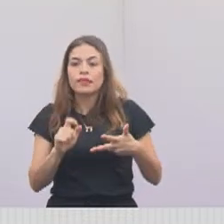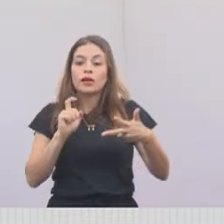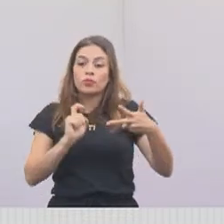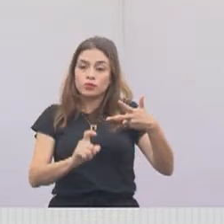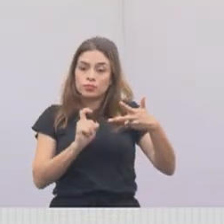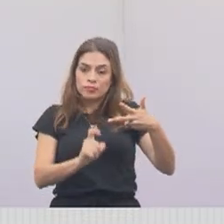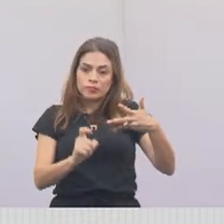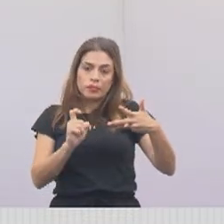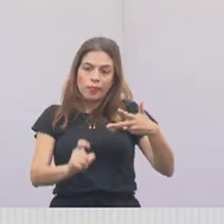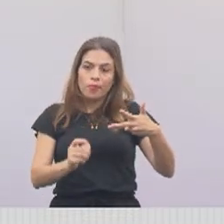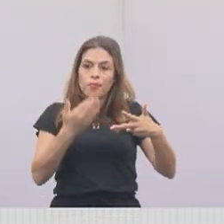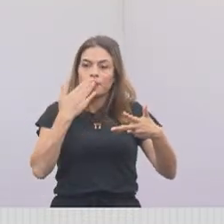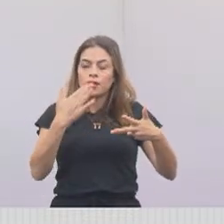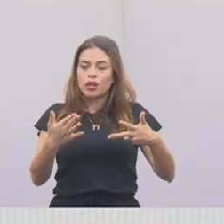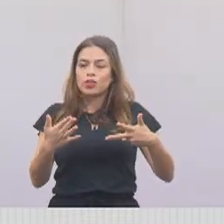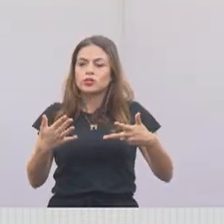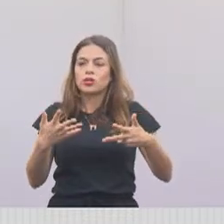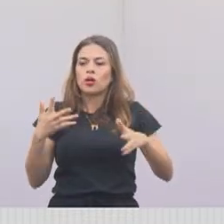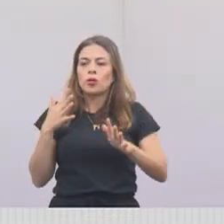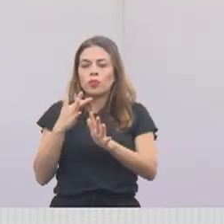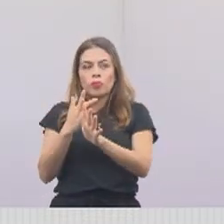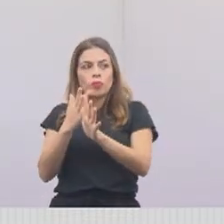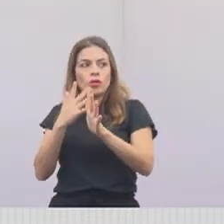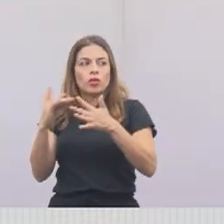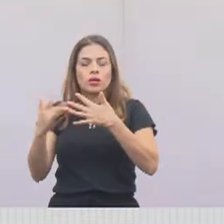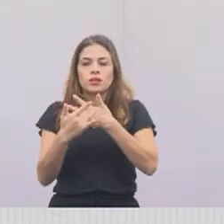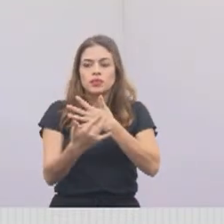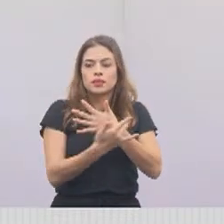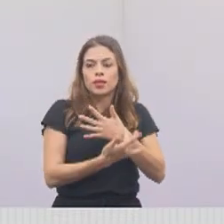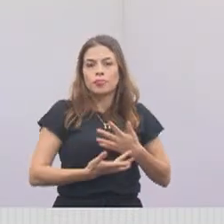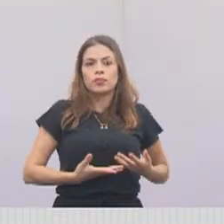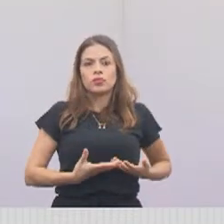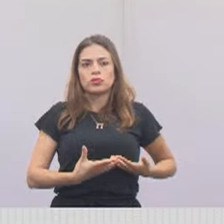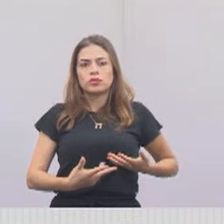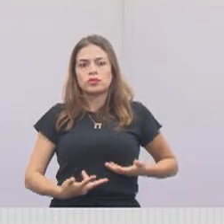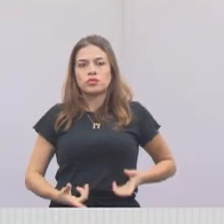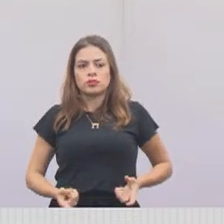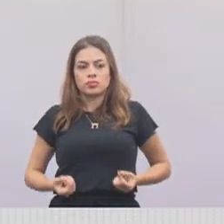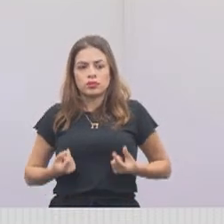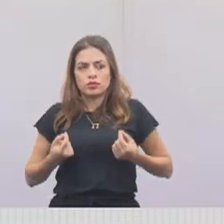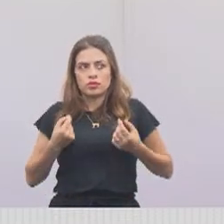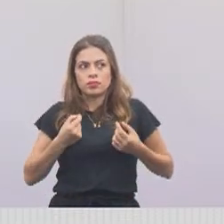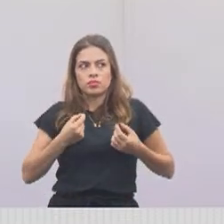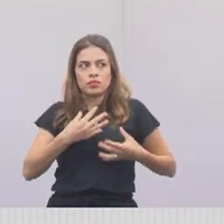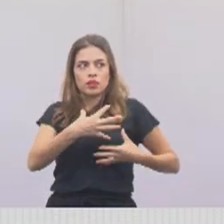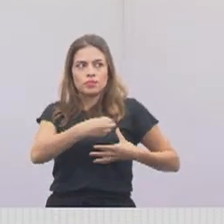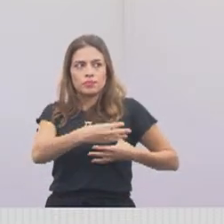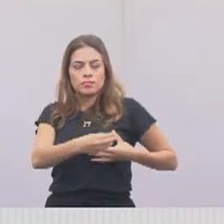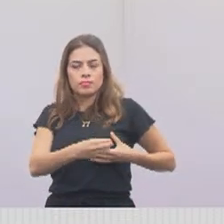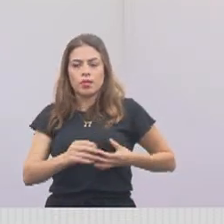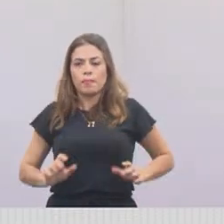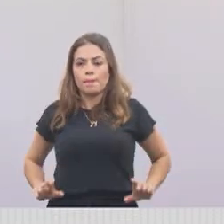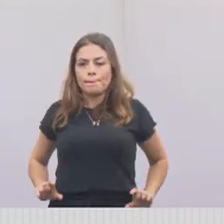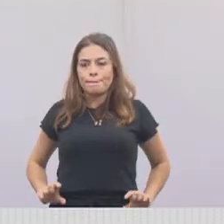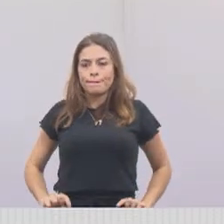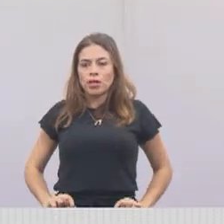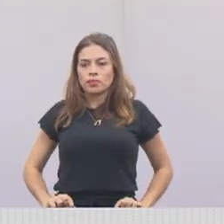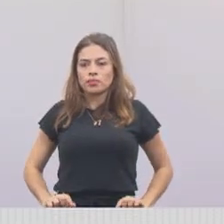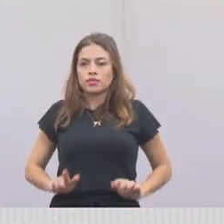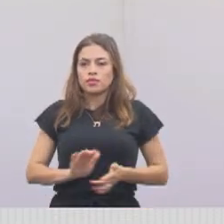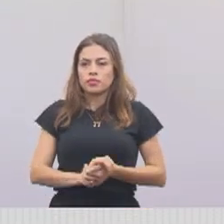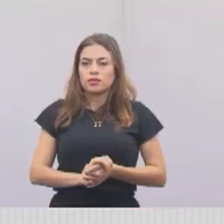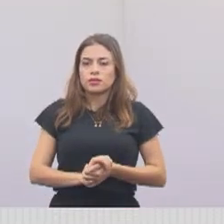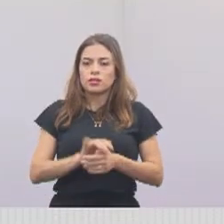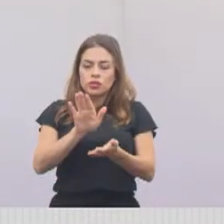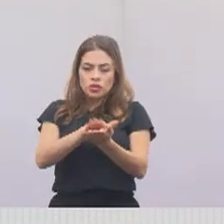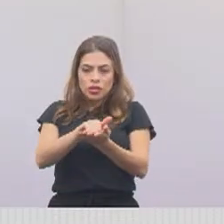solicitando um mutirão de exames de câncer de mama e de próstata em Jacareí. Importante, né,